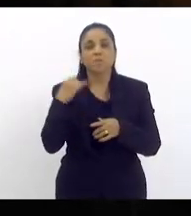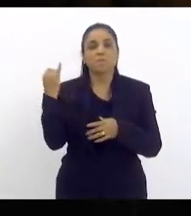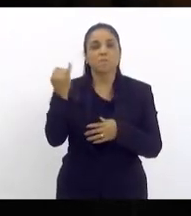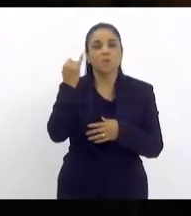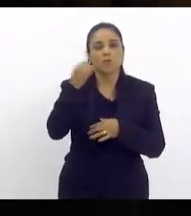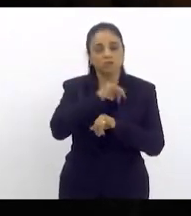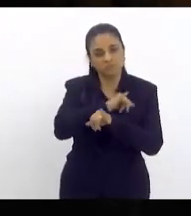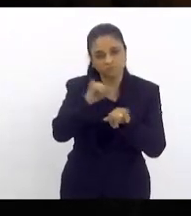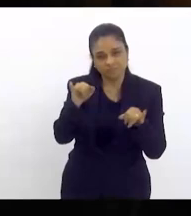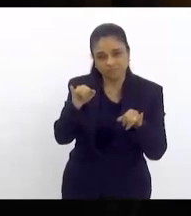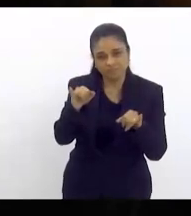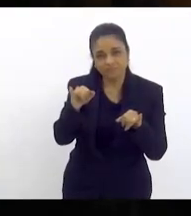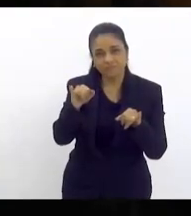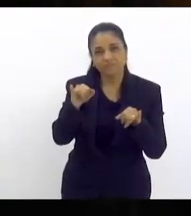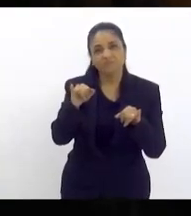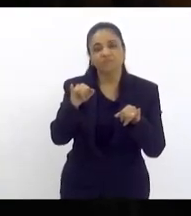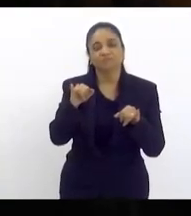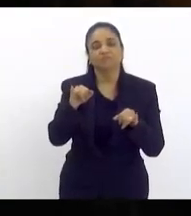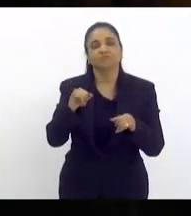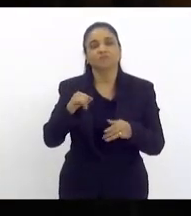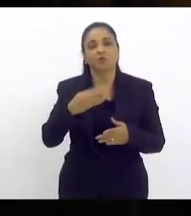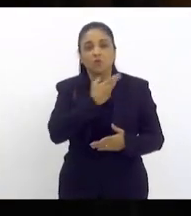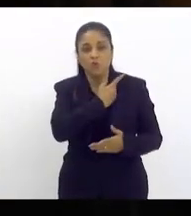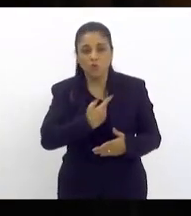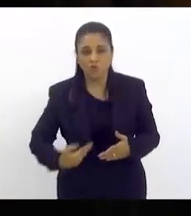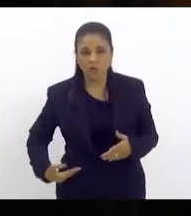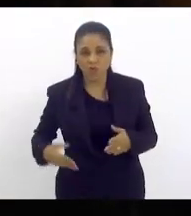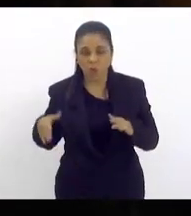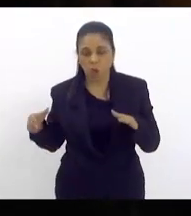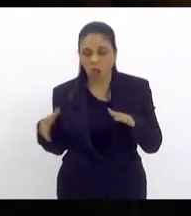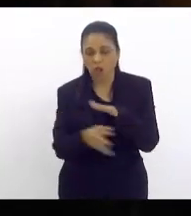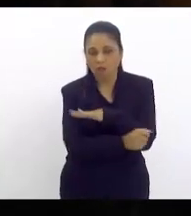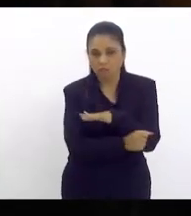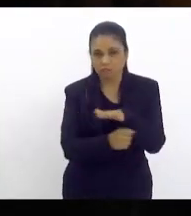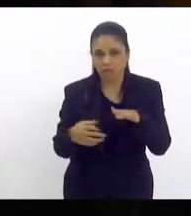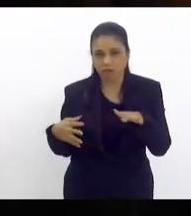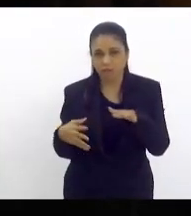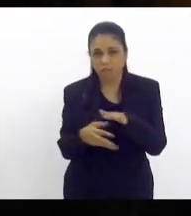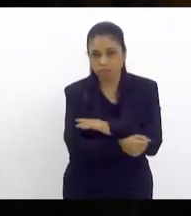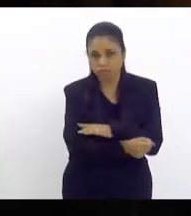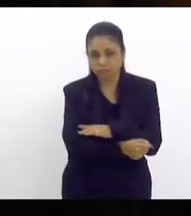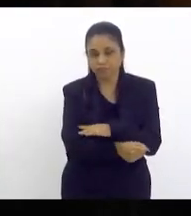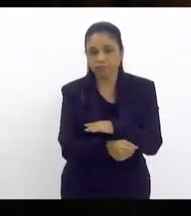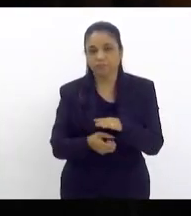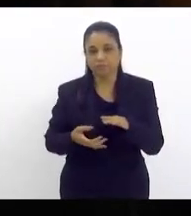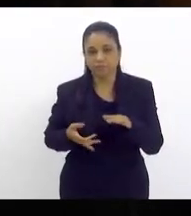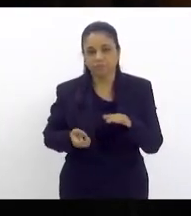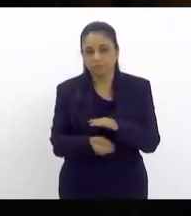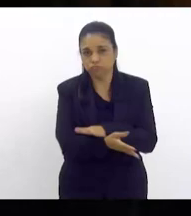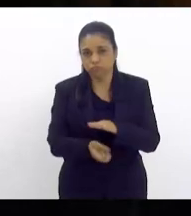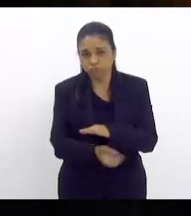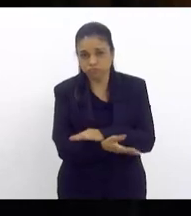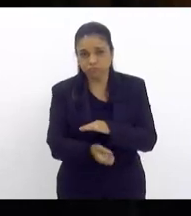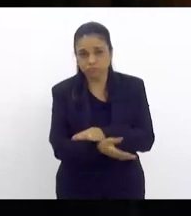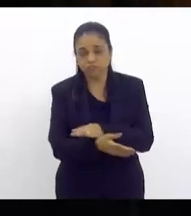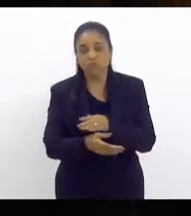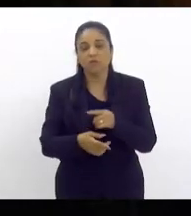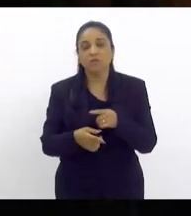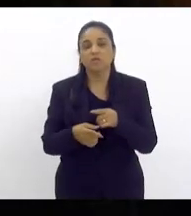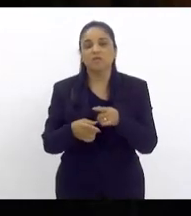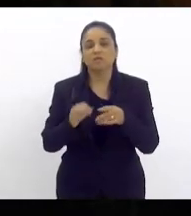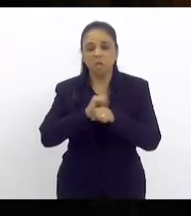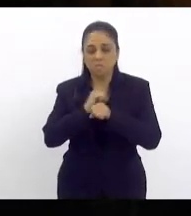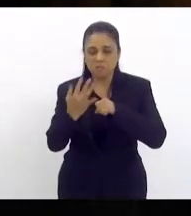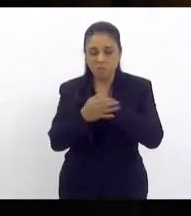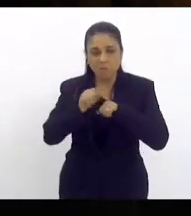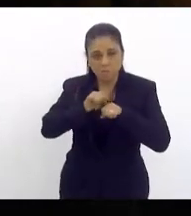esse governo negacionista corrupto que deixou morrer pessoas durante a pandemia e batemos aí cerca de